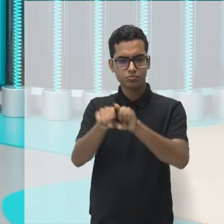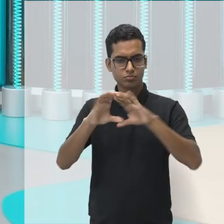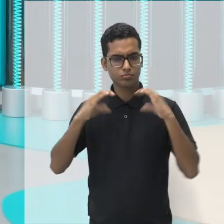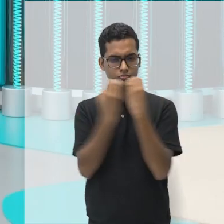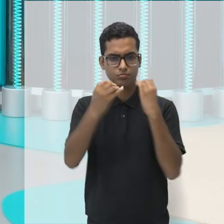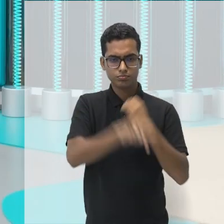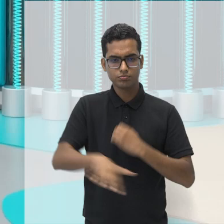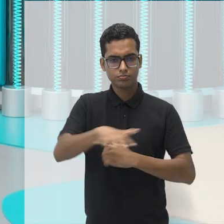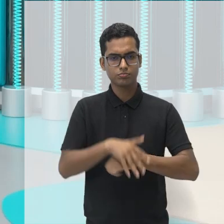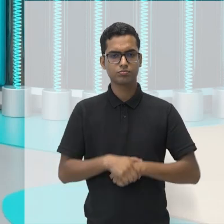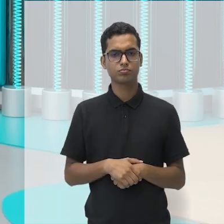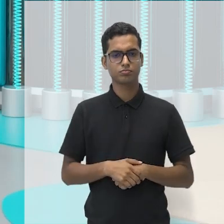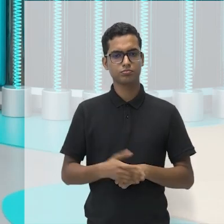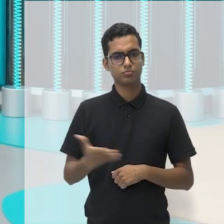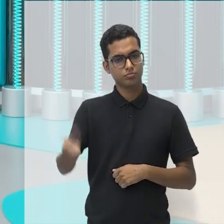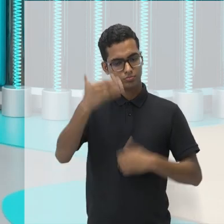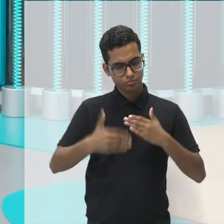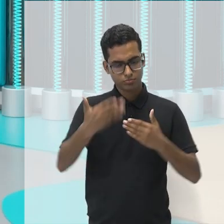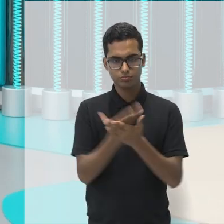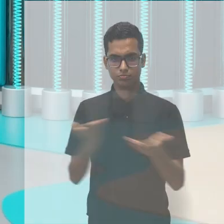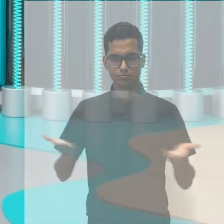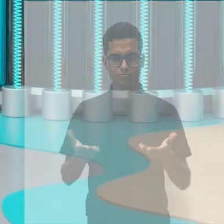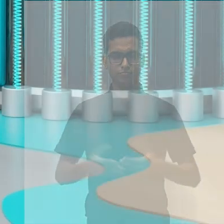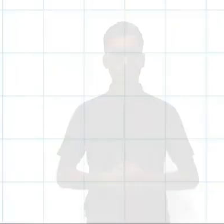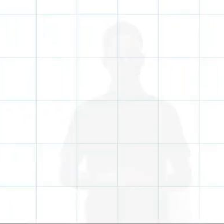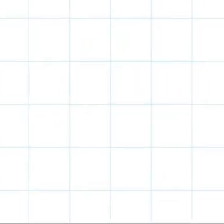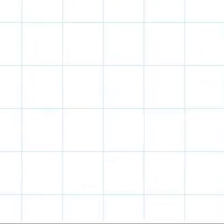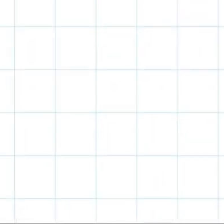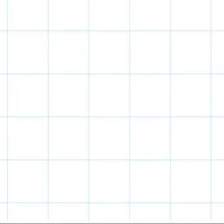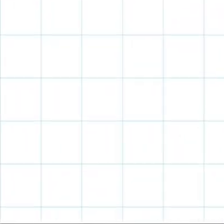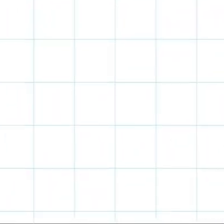comunidade. Vamos iniciar nossa aula do dia?